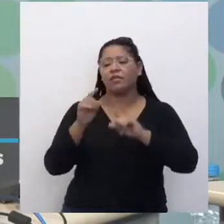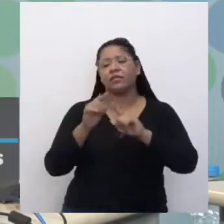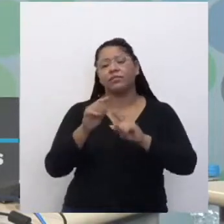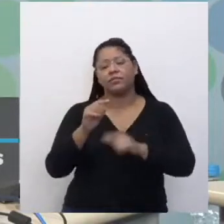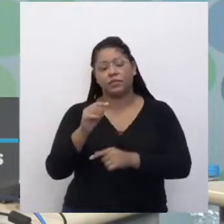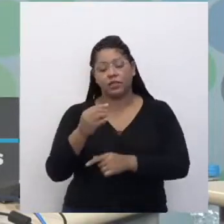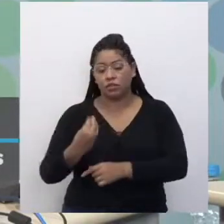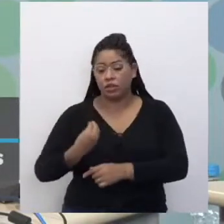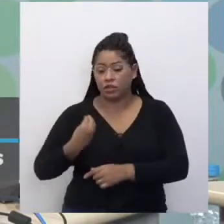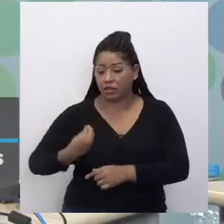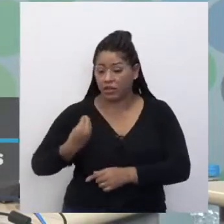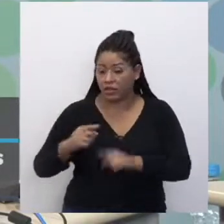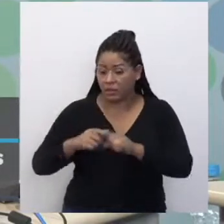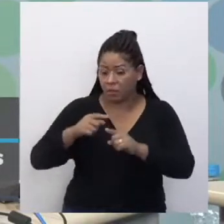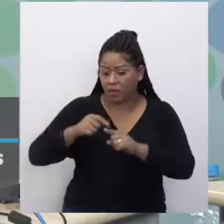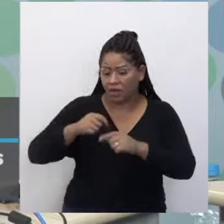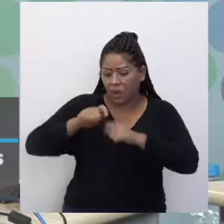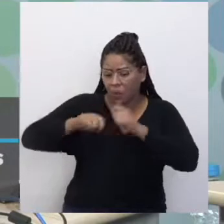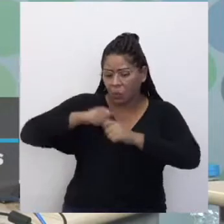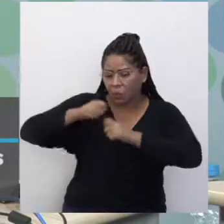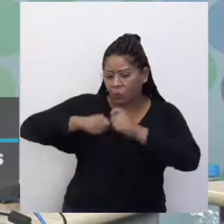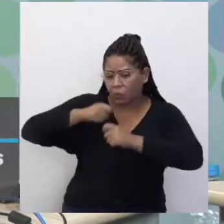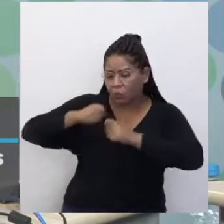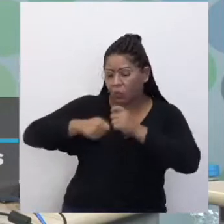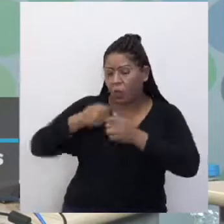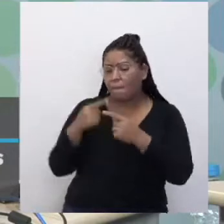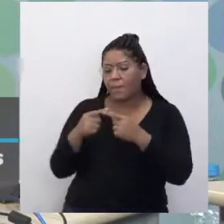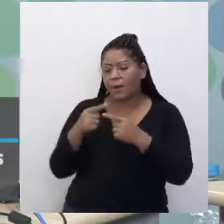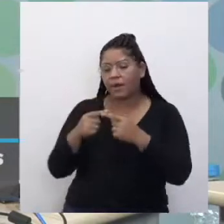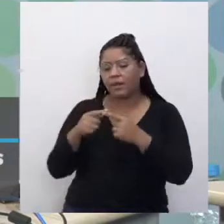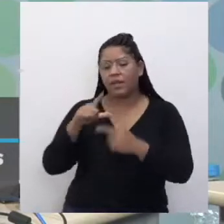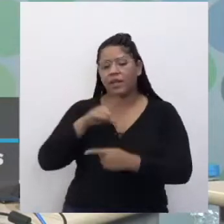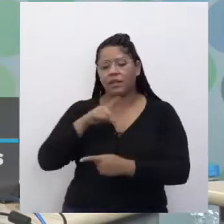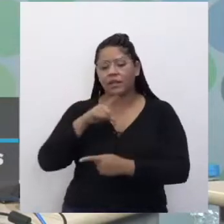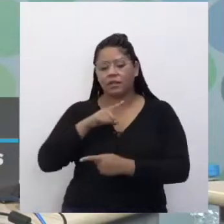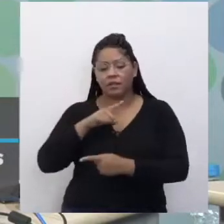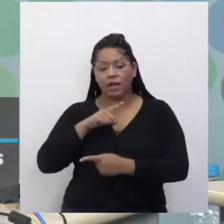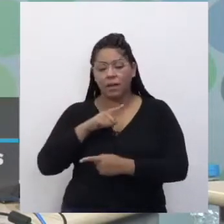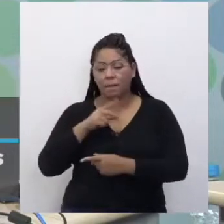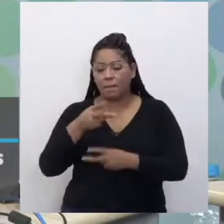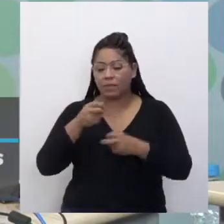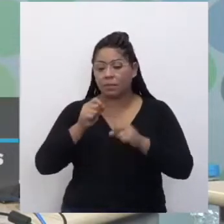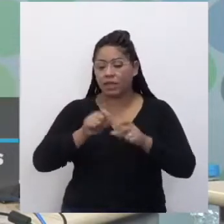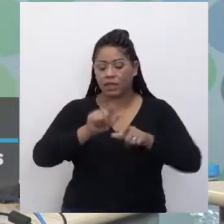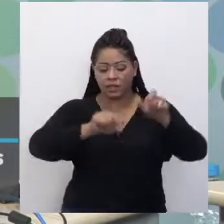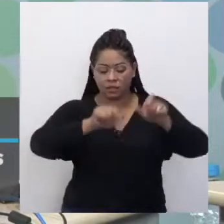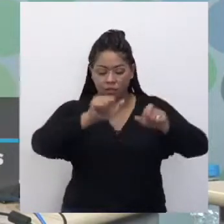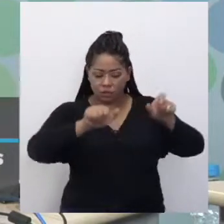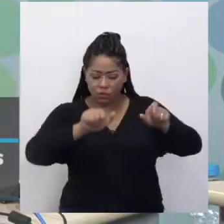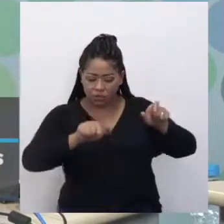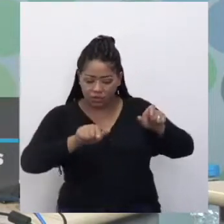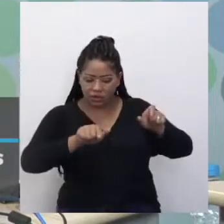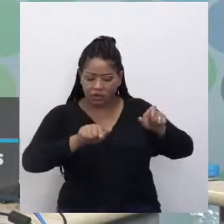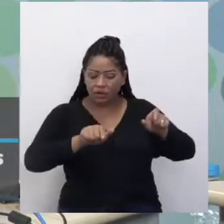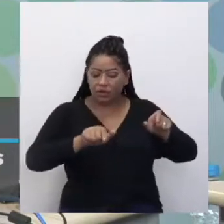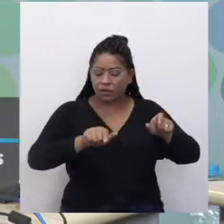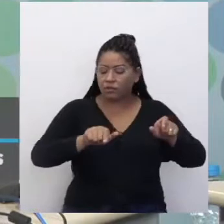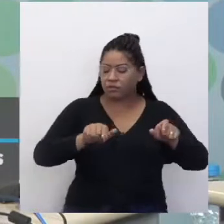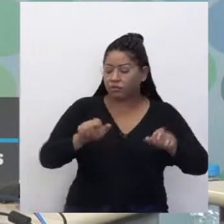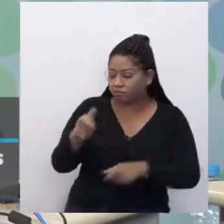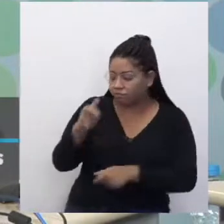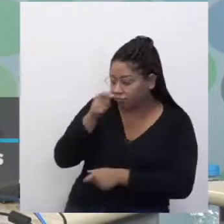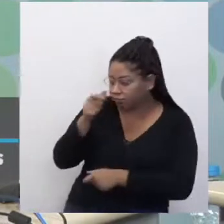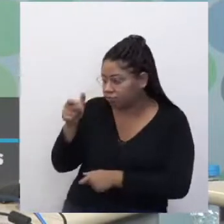nossa lucratividade, porque vai oportunizar que as pessoas consumam os nossos produtos, porque muitas se retraem por conta dessas